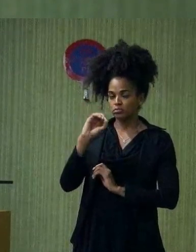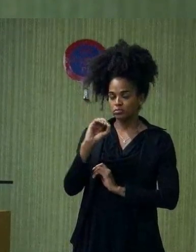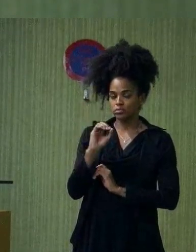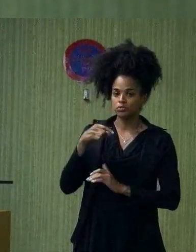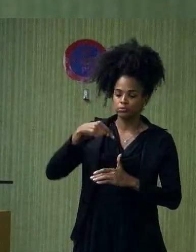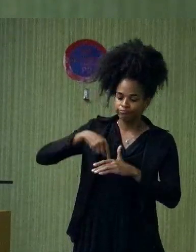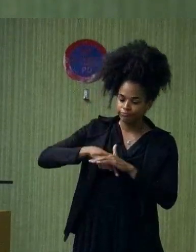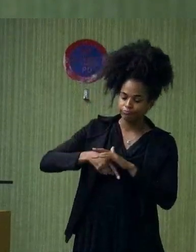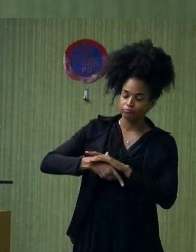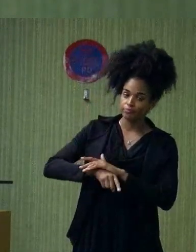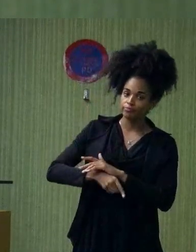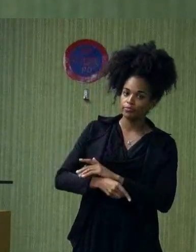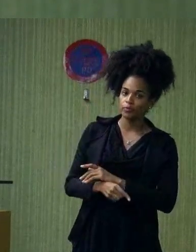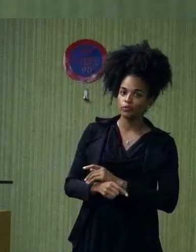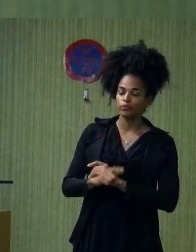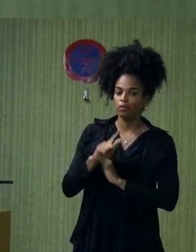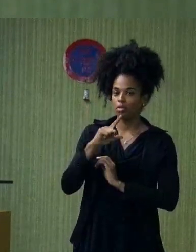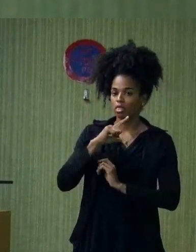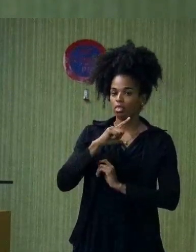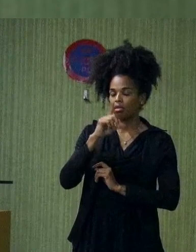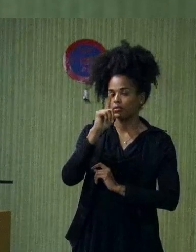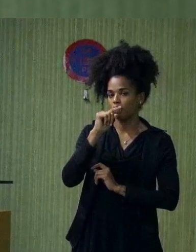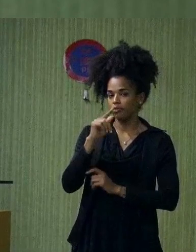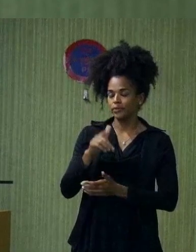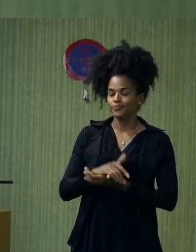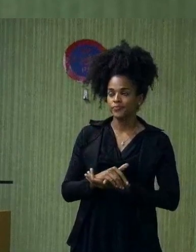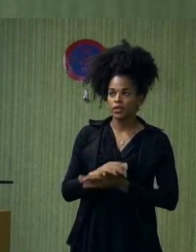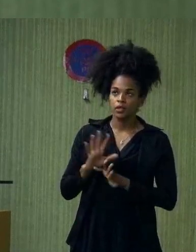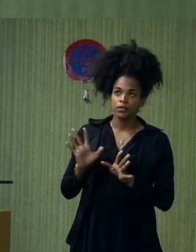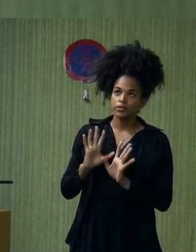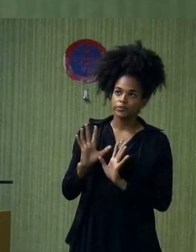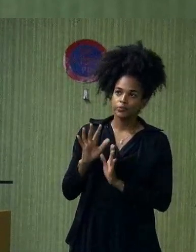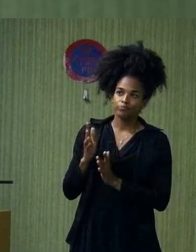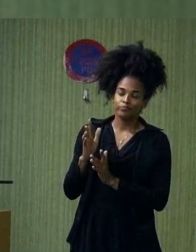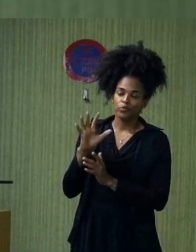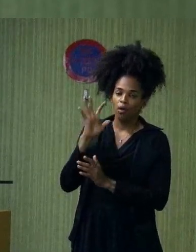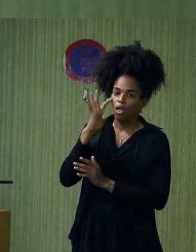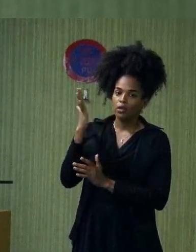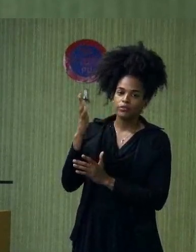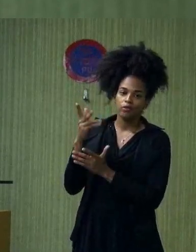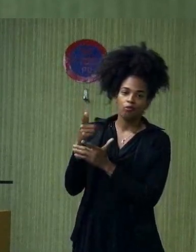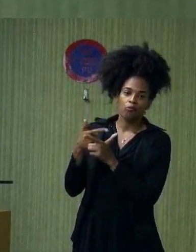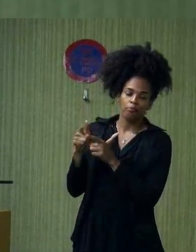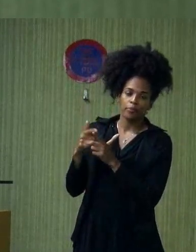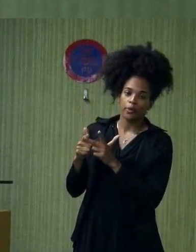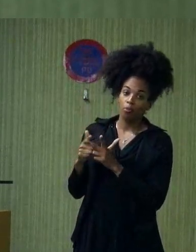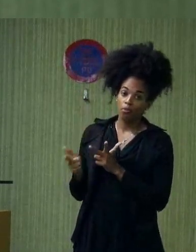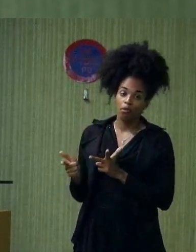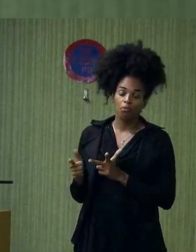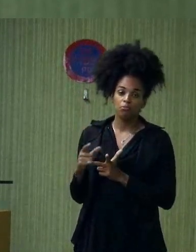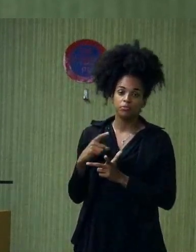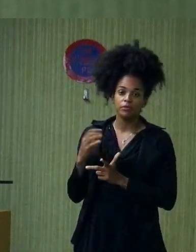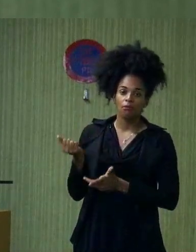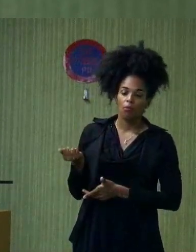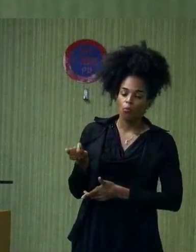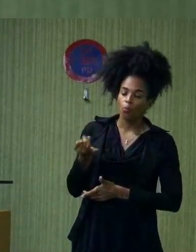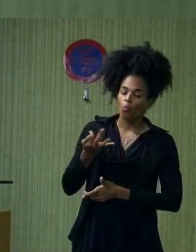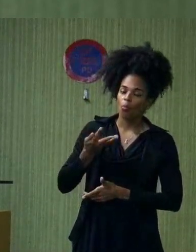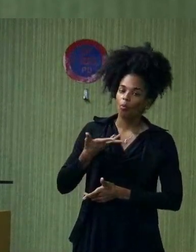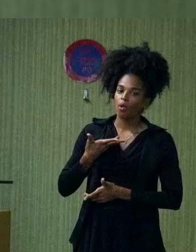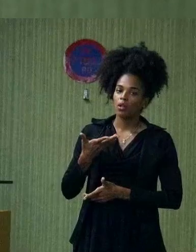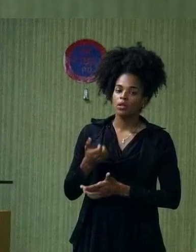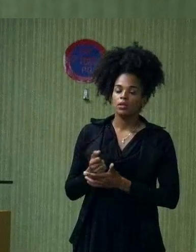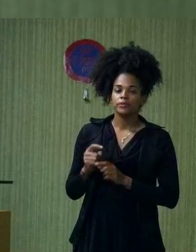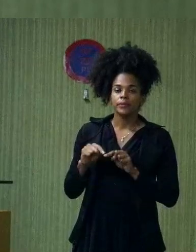M lógico isso não é tudo né a gente tem que ver a questão da qualidade mas eles têm lá eh o contrato com